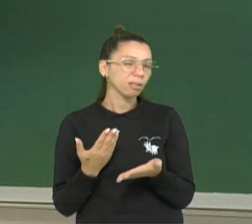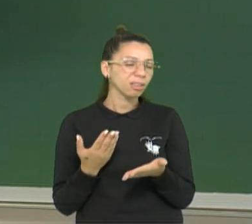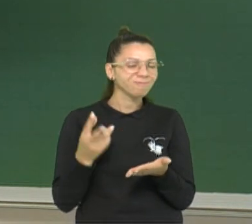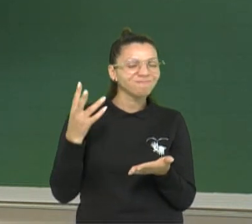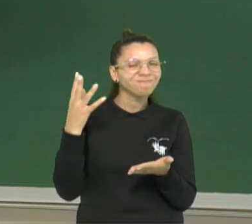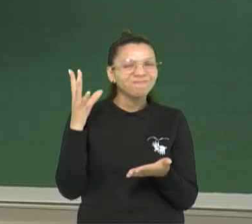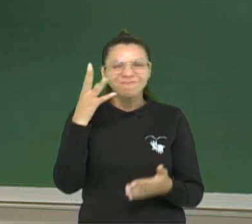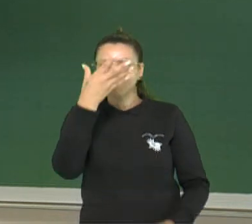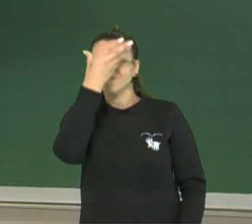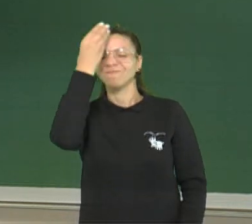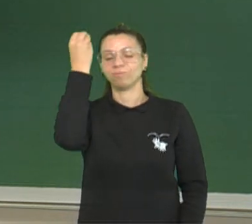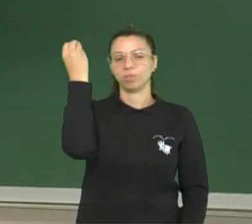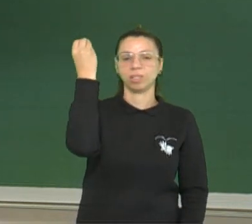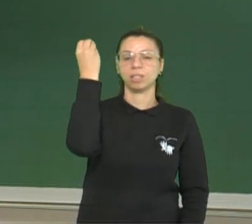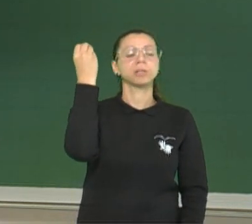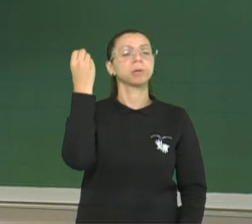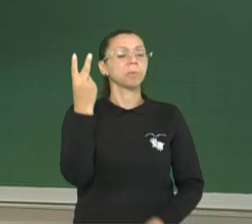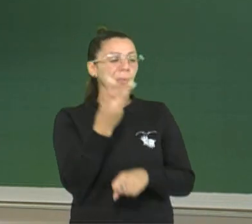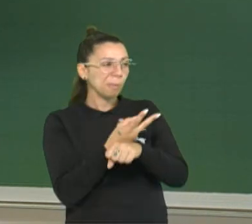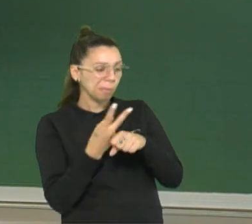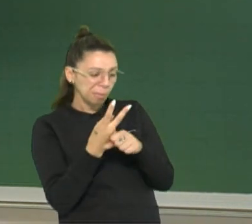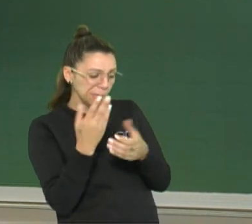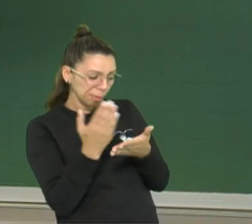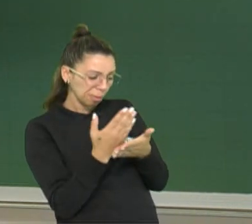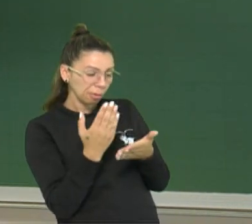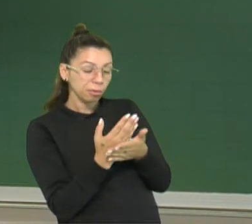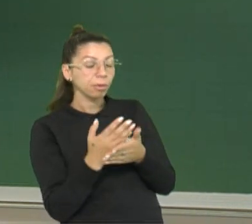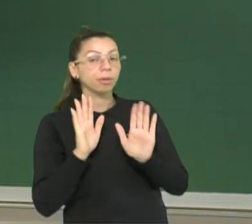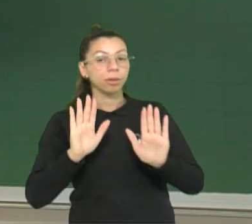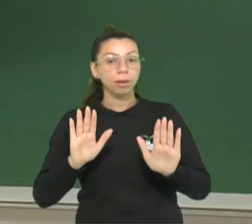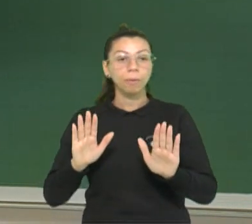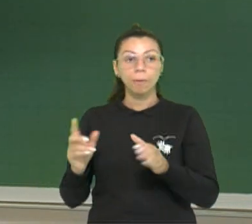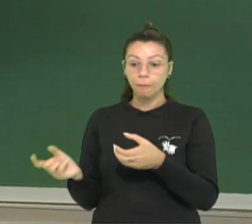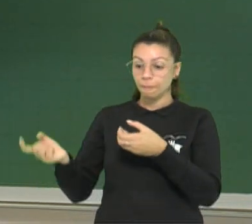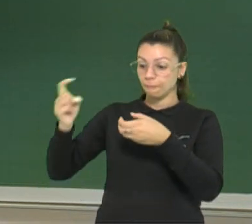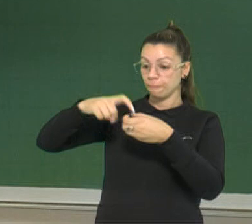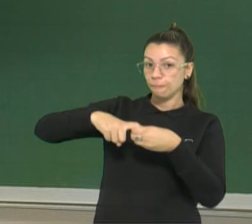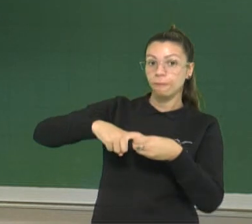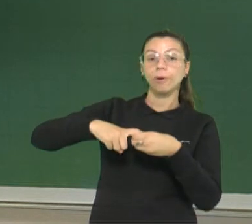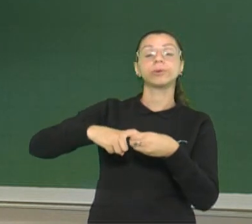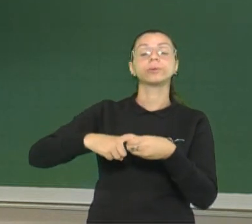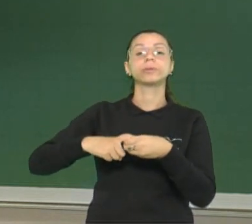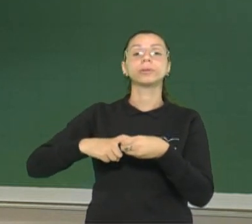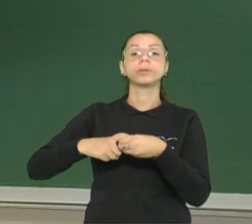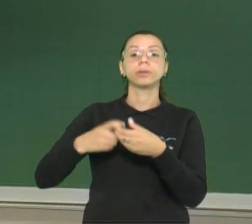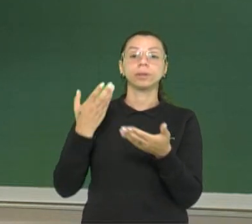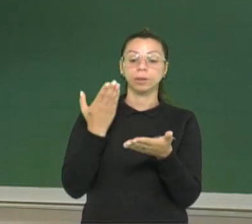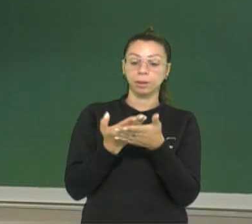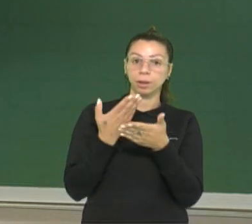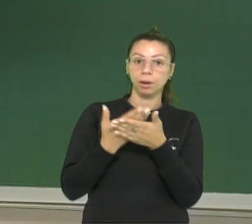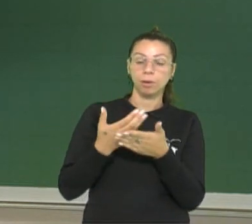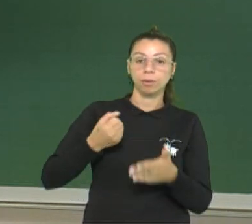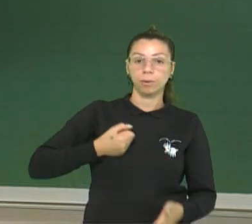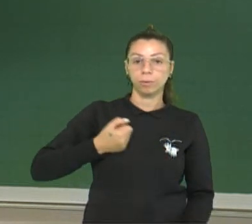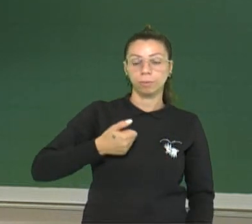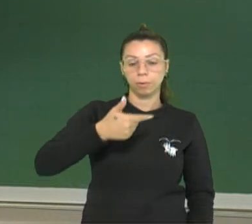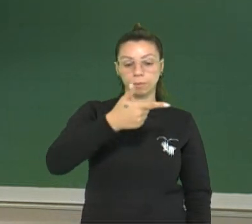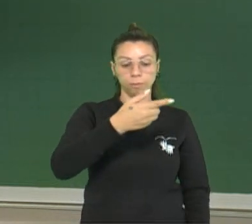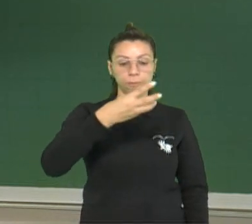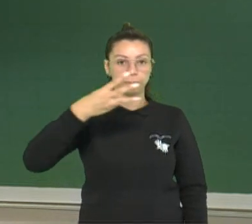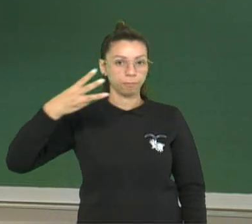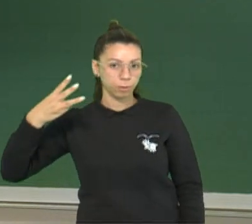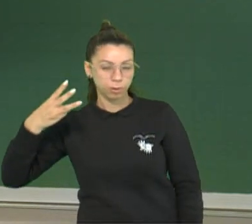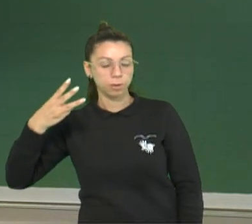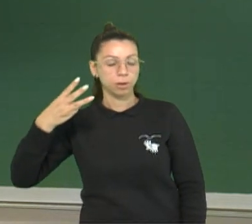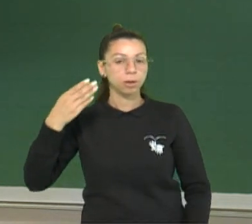conseguindo localizar aí nas suas anotações, procure as anotações da aula número 23, porque nesta aula nós tratamos sobre